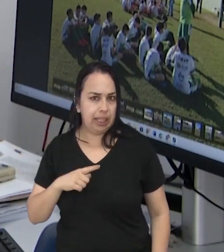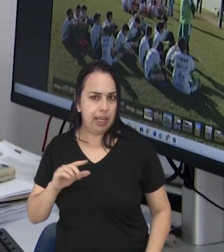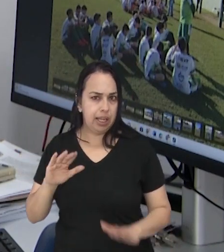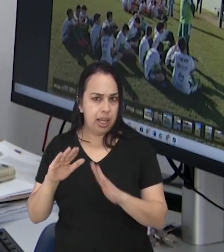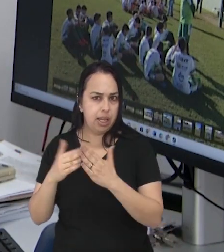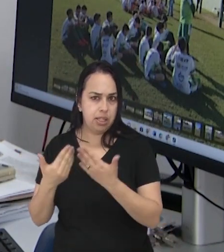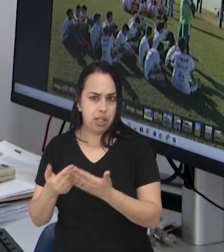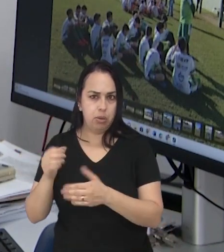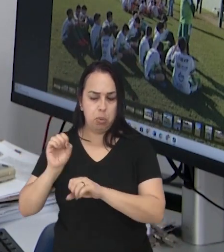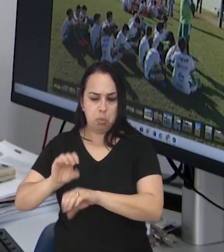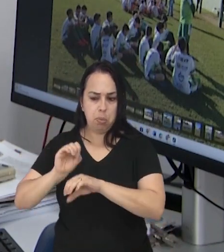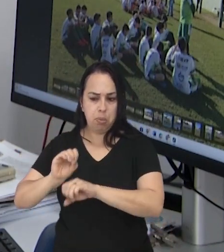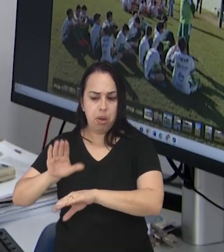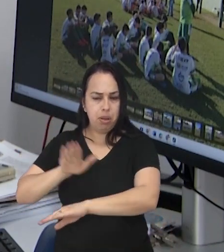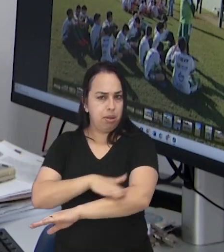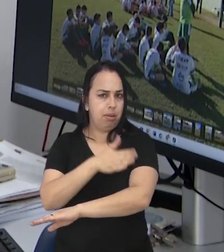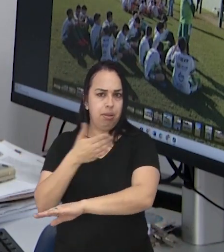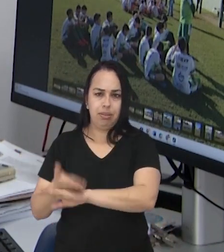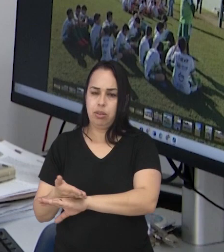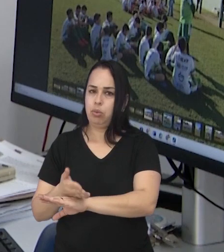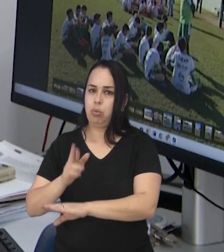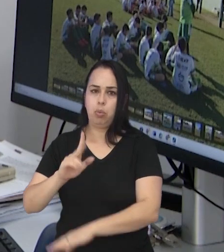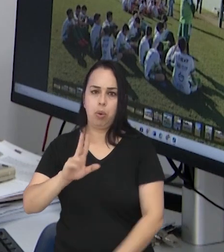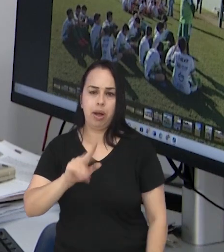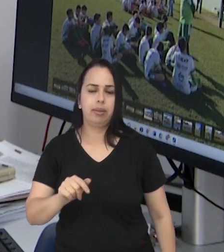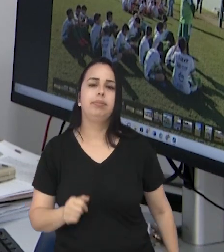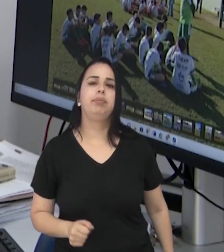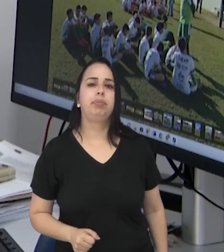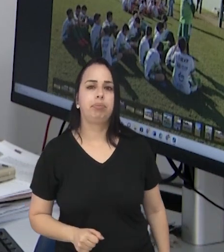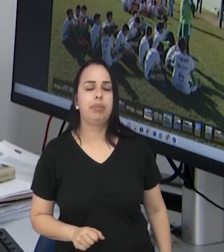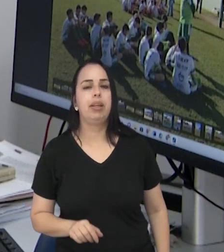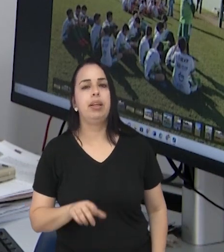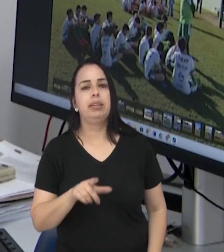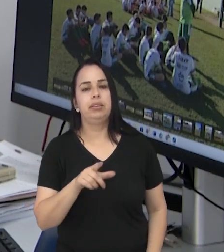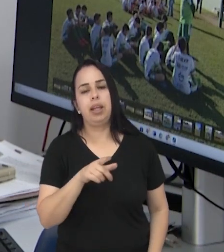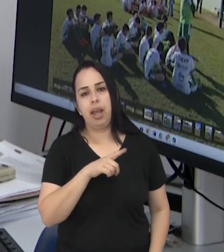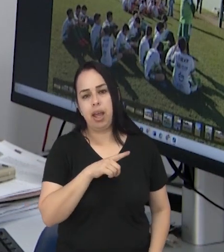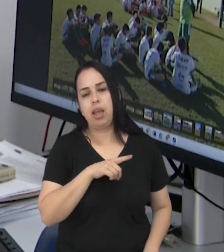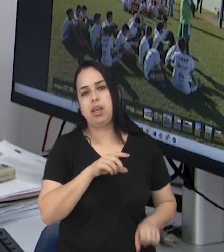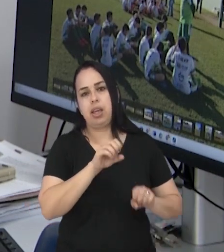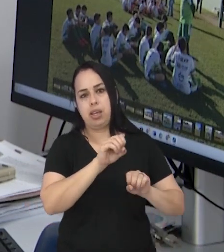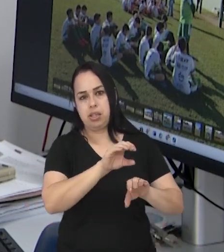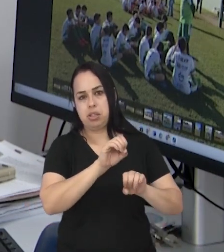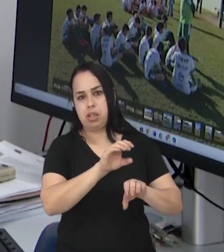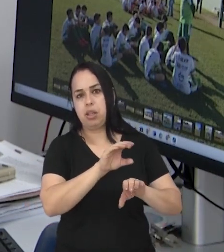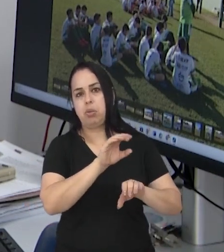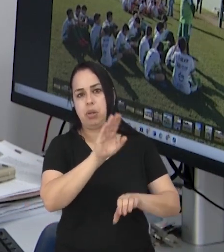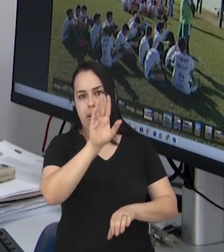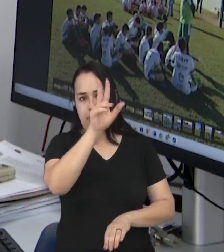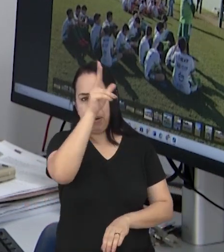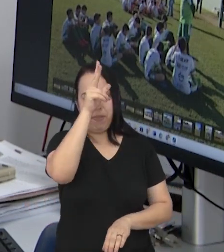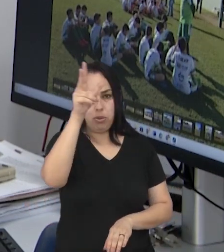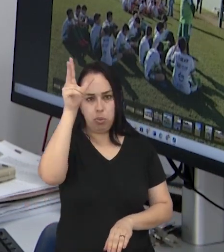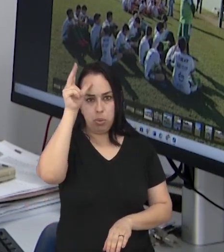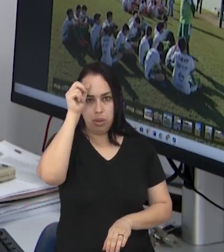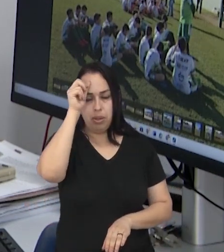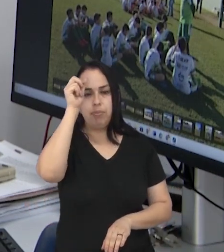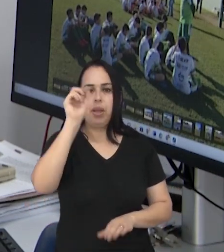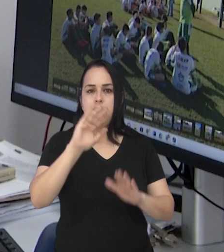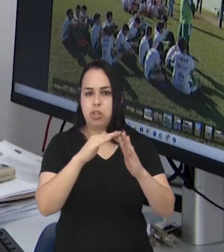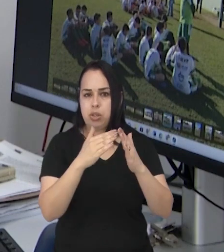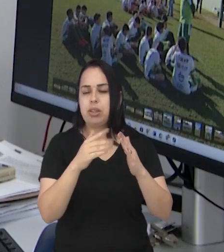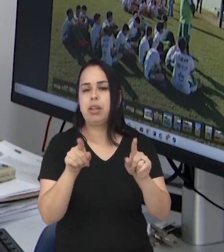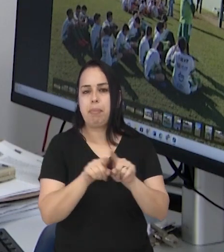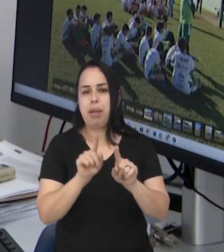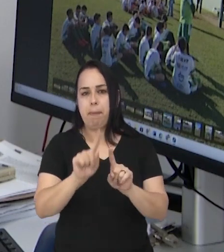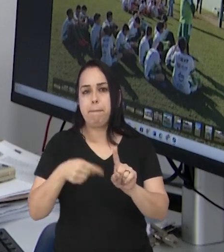o ensino integral regular, né? Nós temos o ensino, por exemplo, na prefeitura nós temos o programa Escola Ativa,